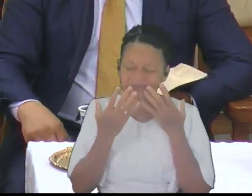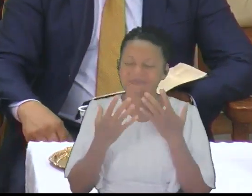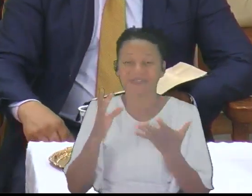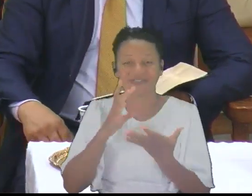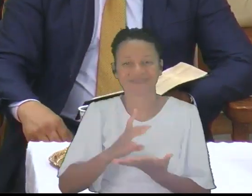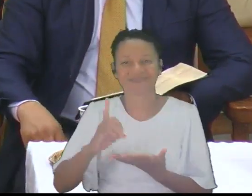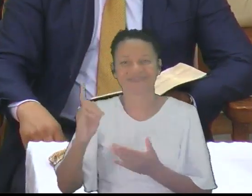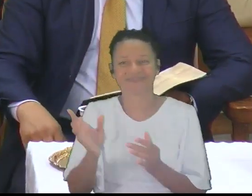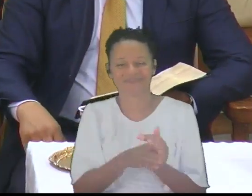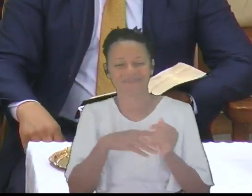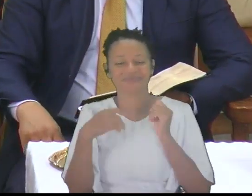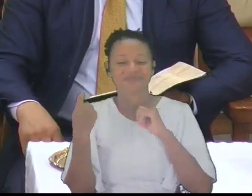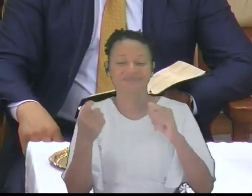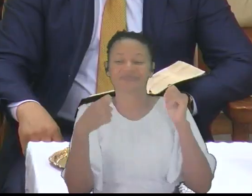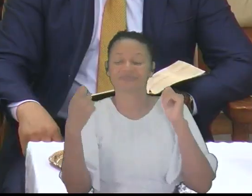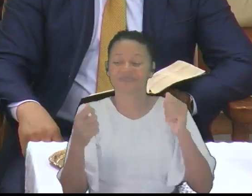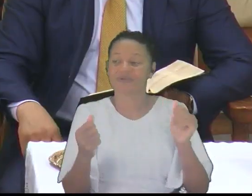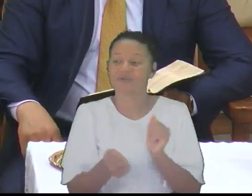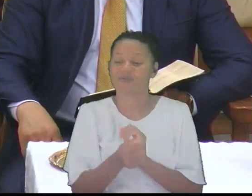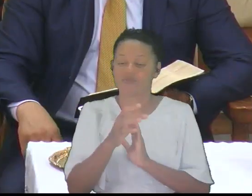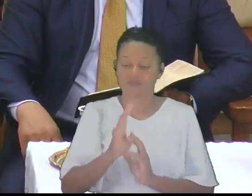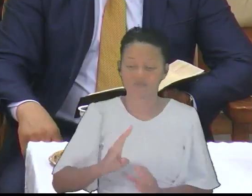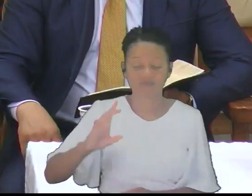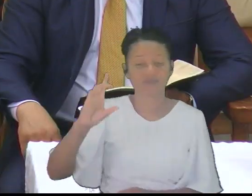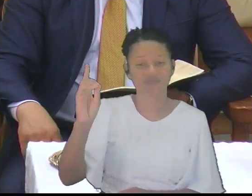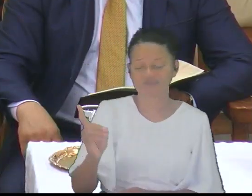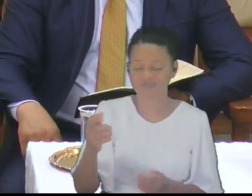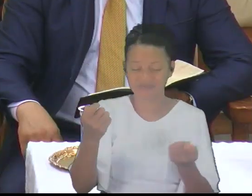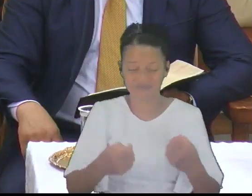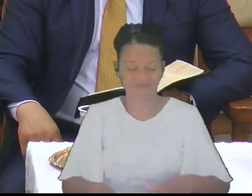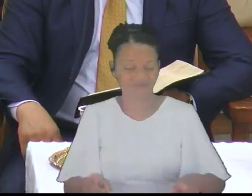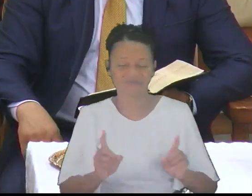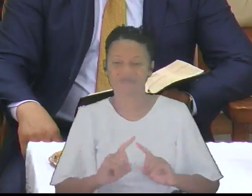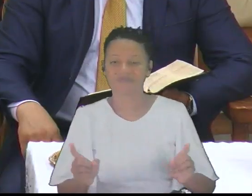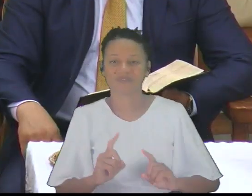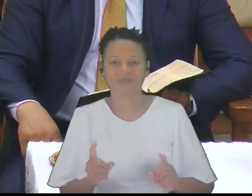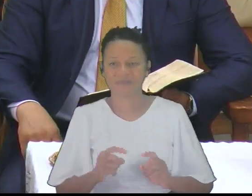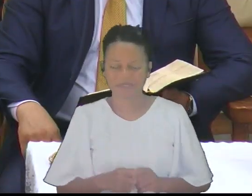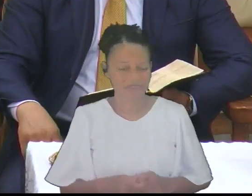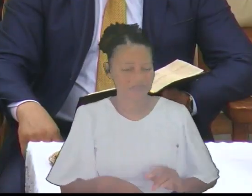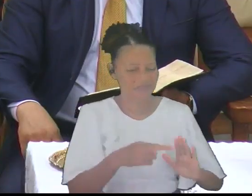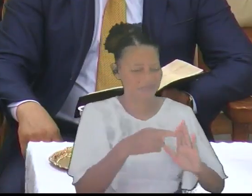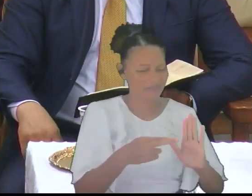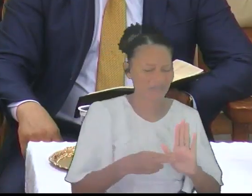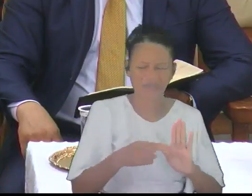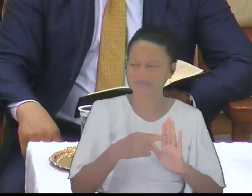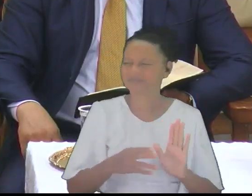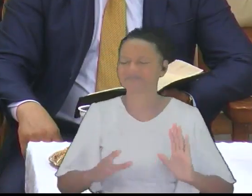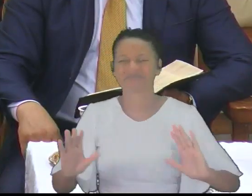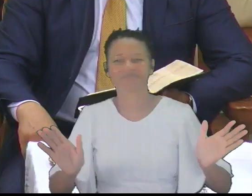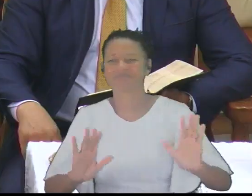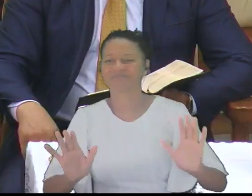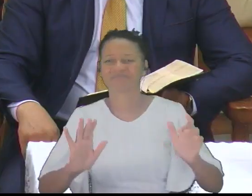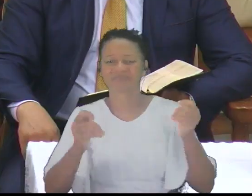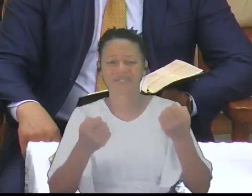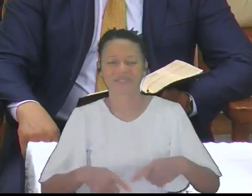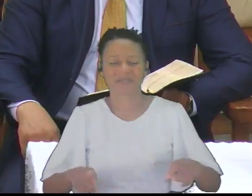Deus. Aleluia. Glória a Deus, não precisamos mais de rituais, não precisamos mais de